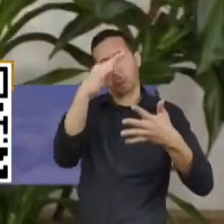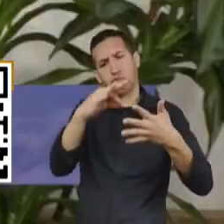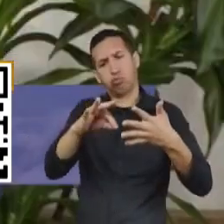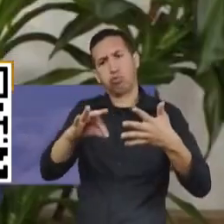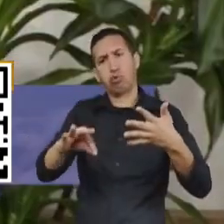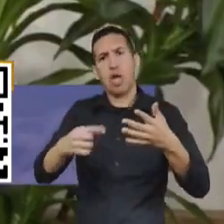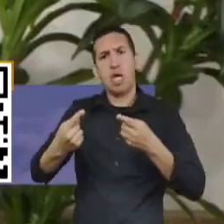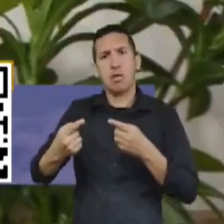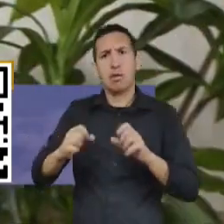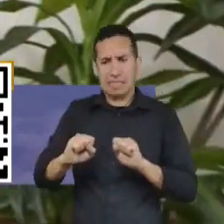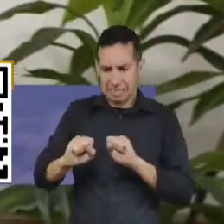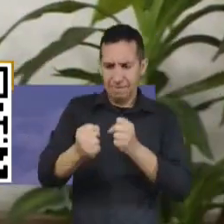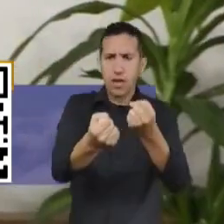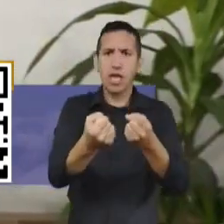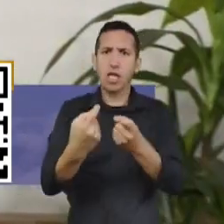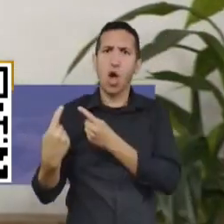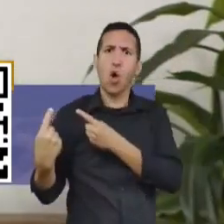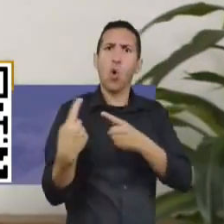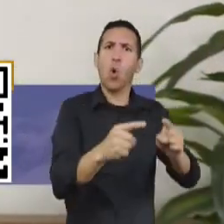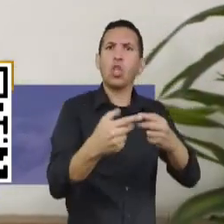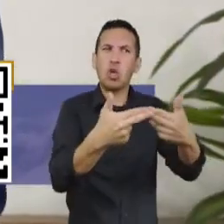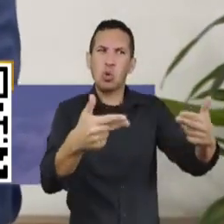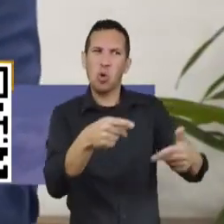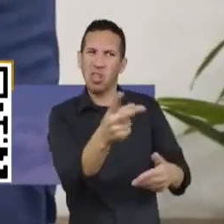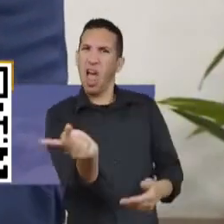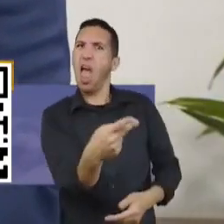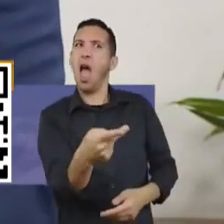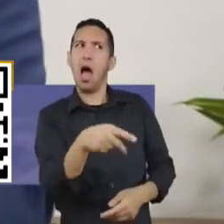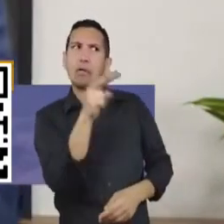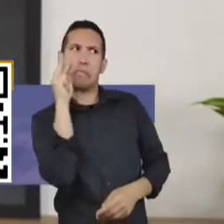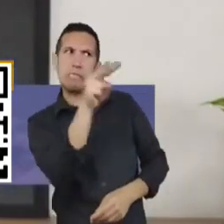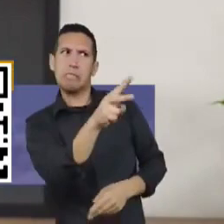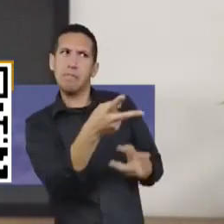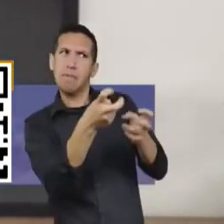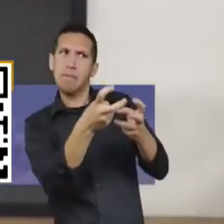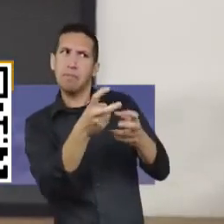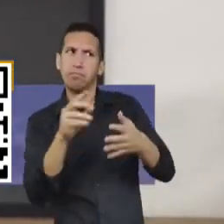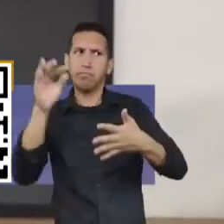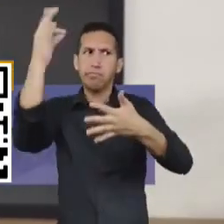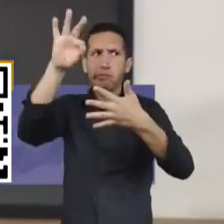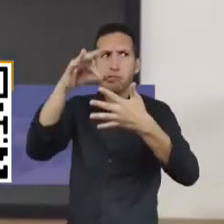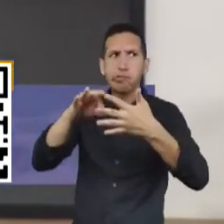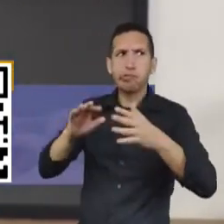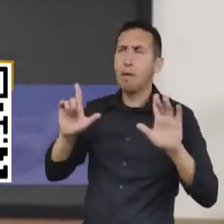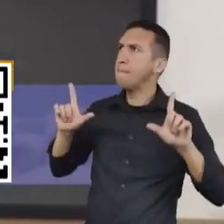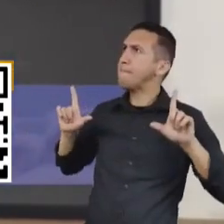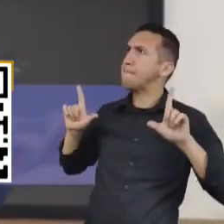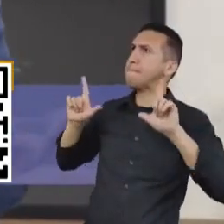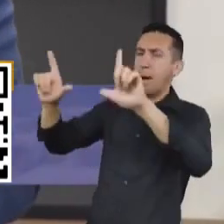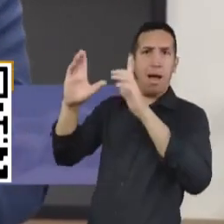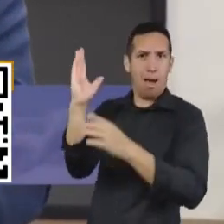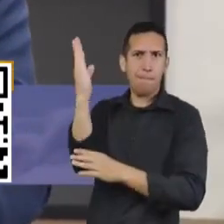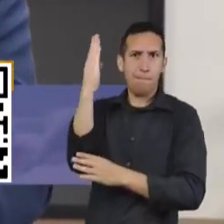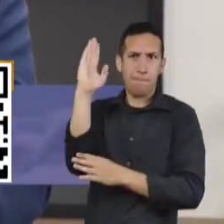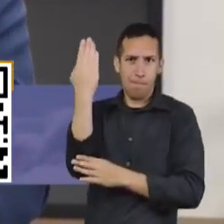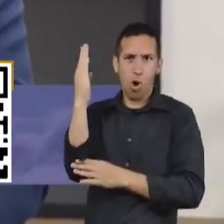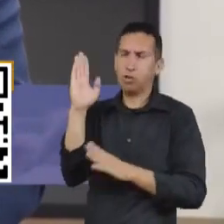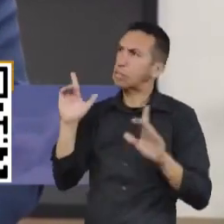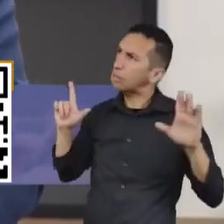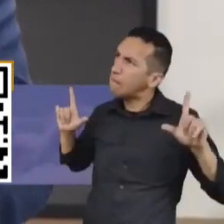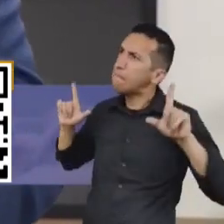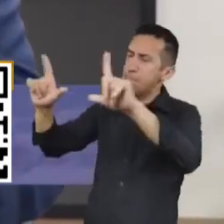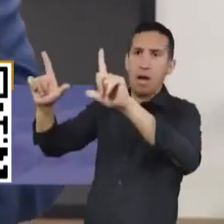fé e esse é então o quinto selo que você não mostra que Deus levanta reformadores